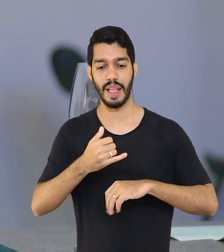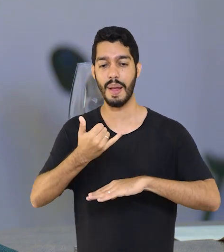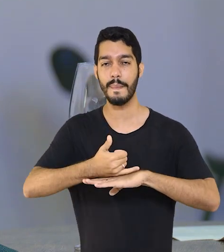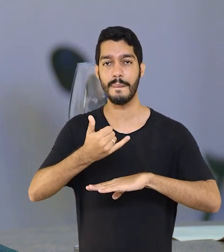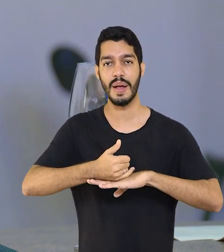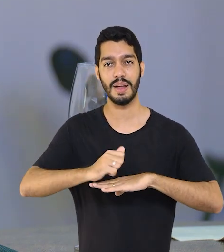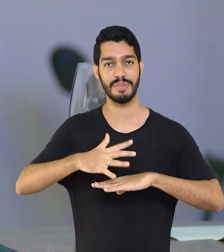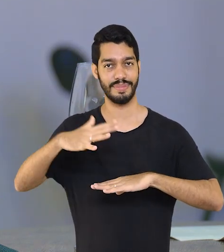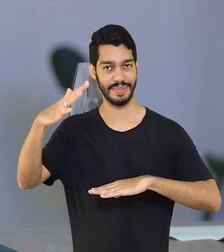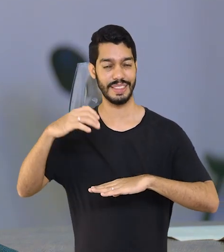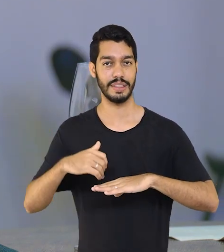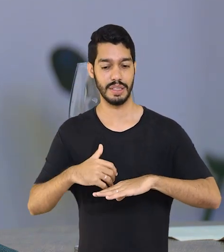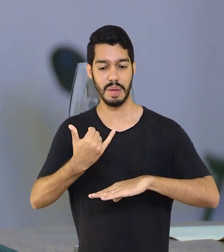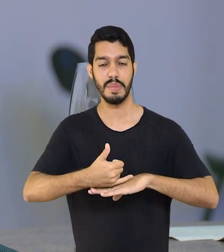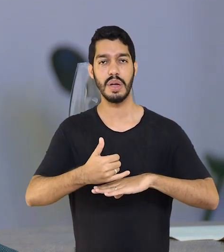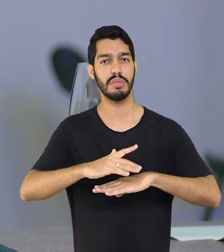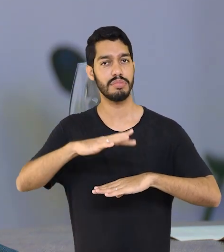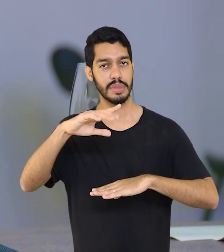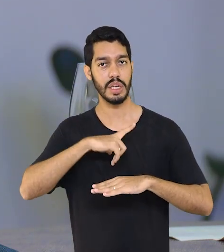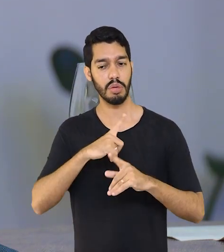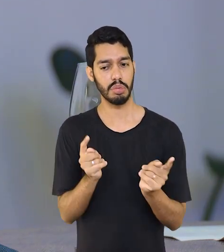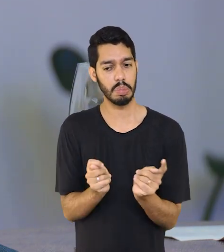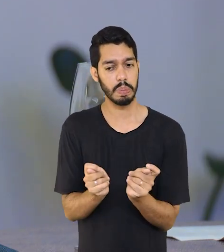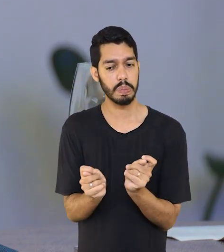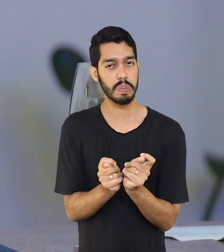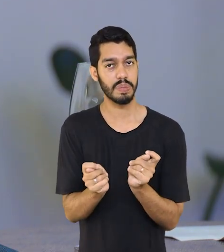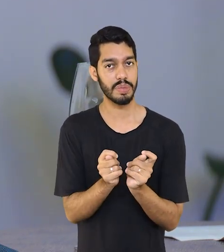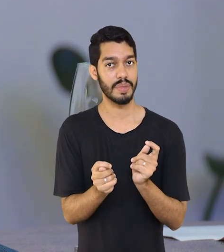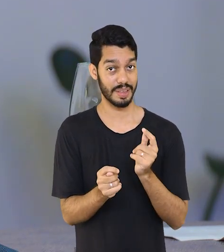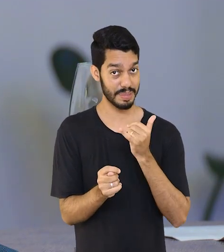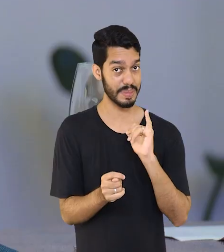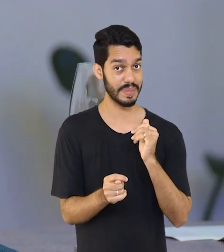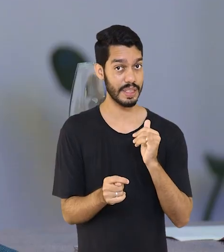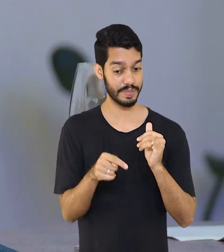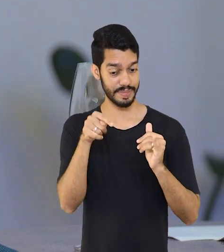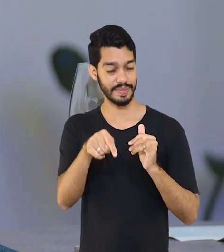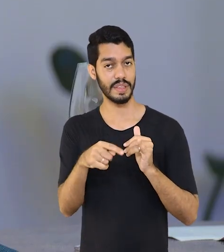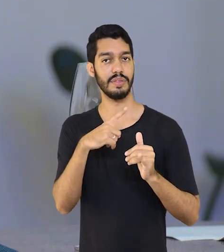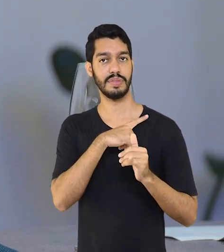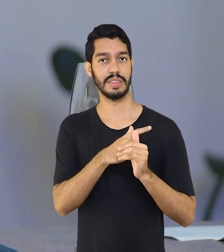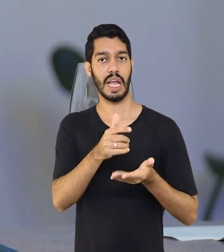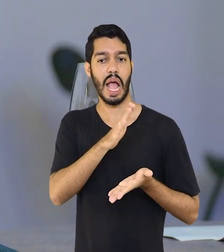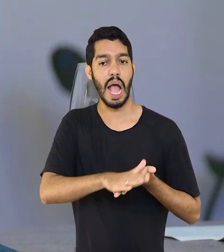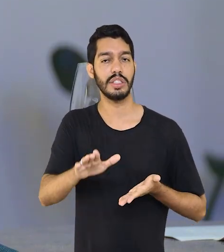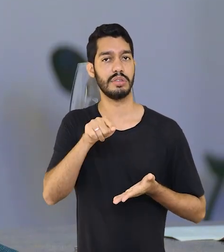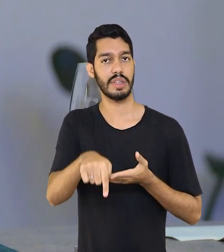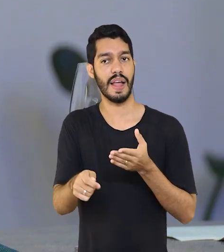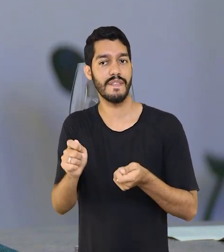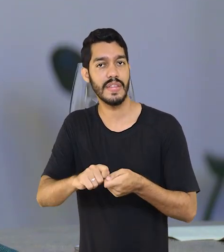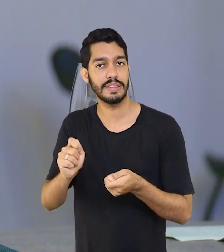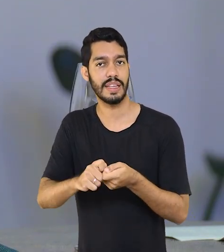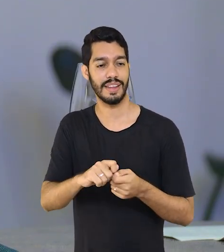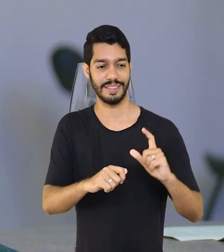né? Então, a própria questão do alumínio, você está economizando energia, porque aquela energia gasta para a produção